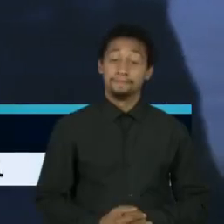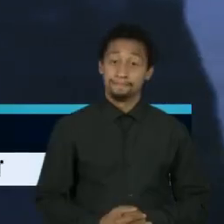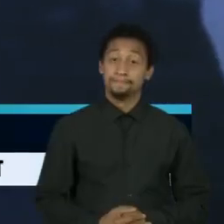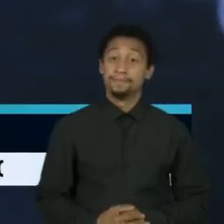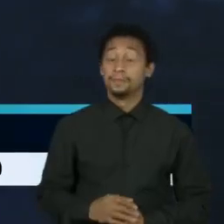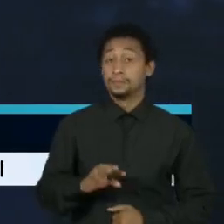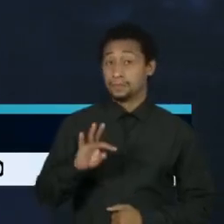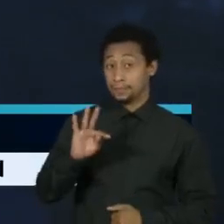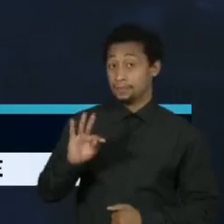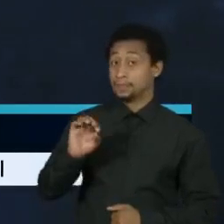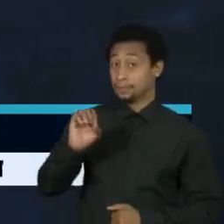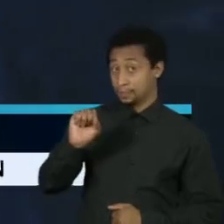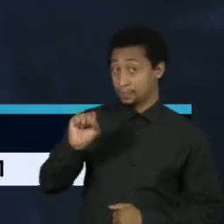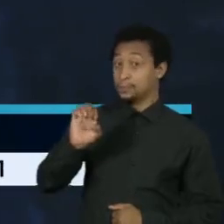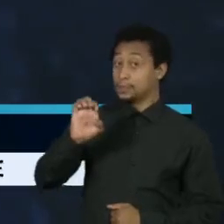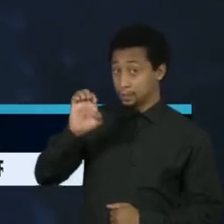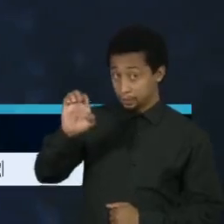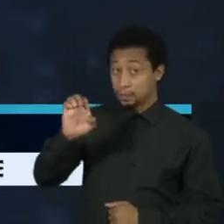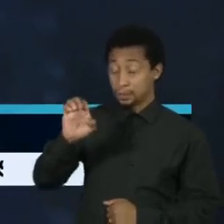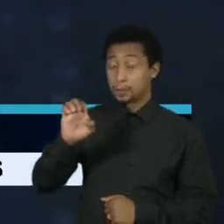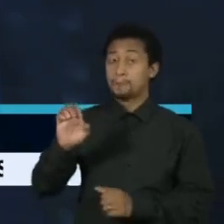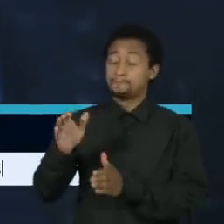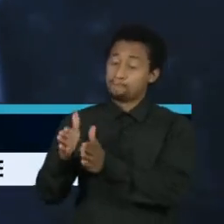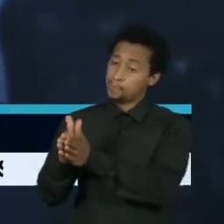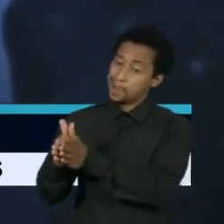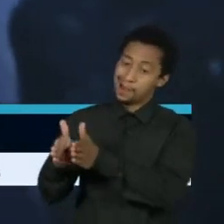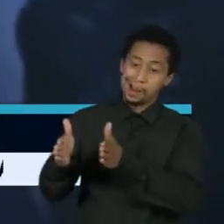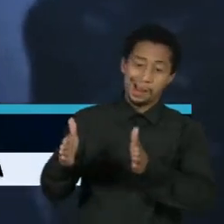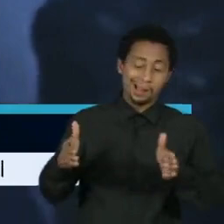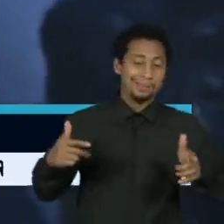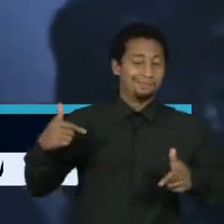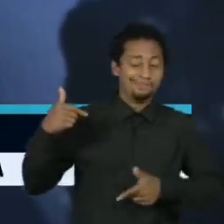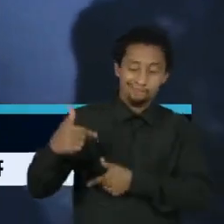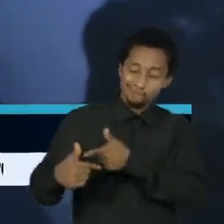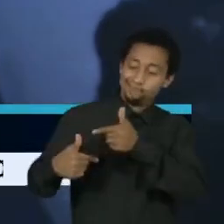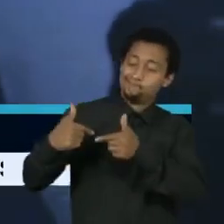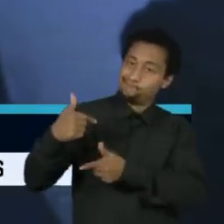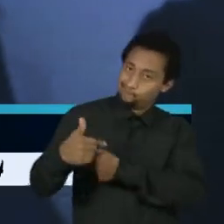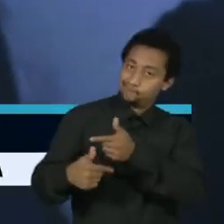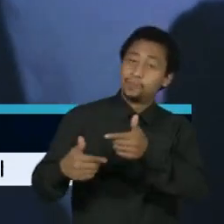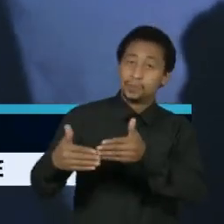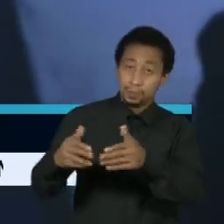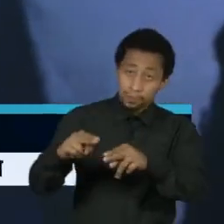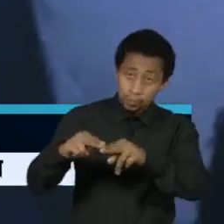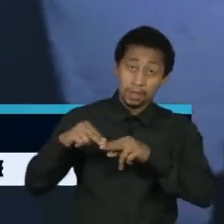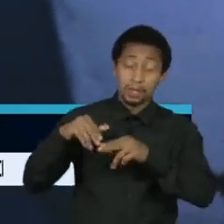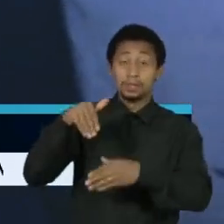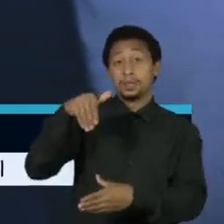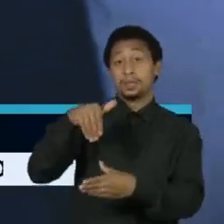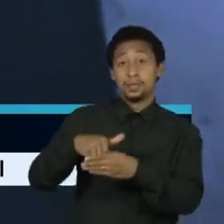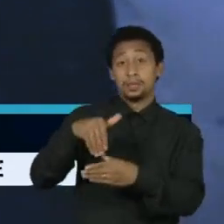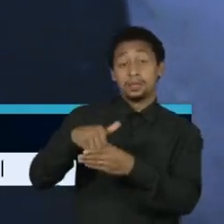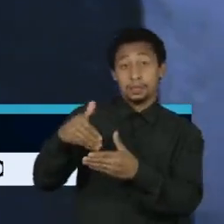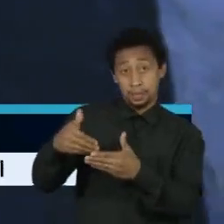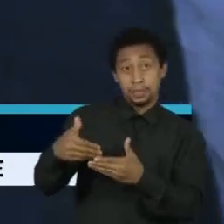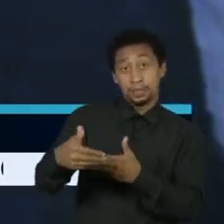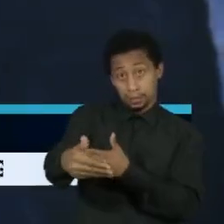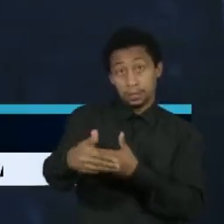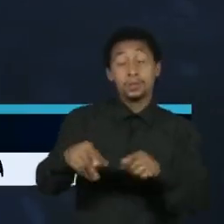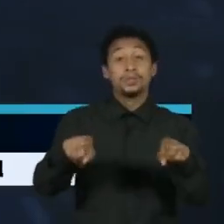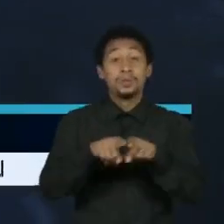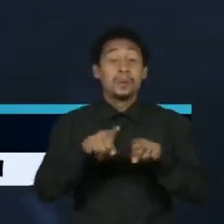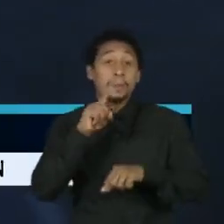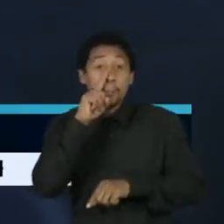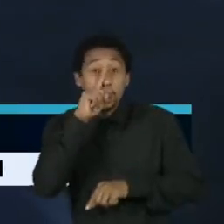O Tribunal Superior Eleitoral prevê um ano de muito trabalho por causa das eleições majoritárias no Brasil e principalmente pelo risco das